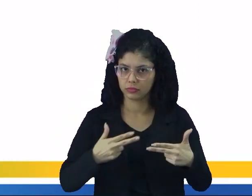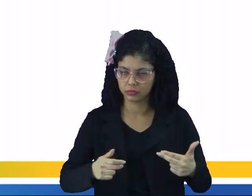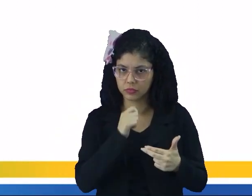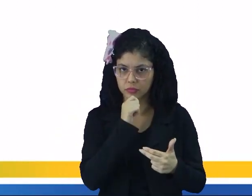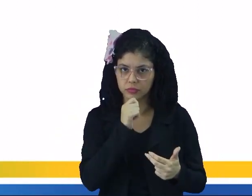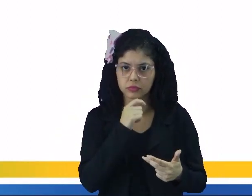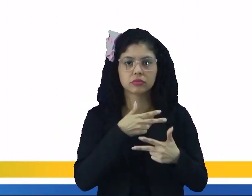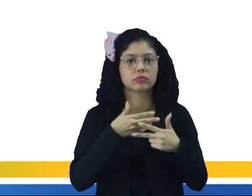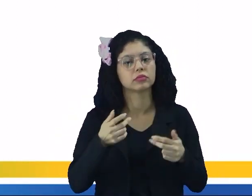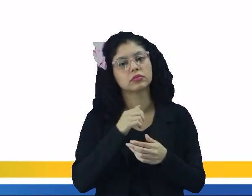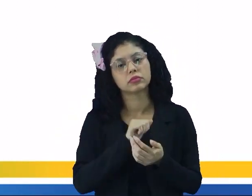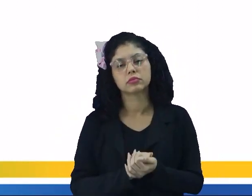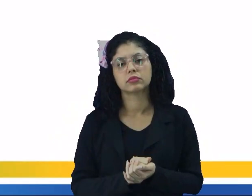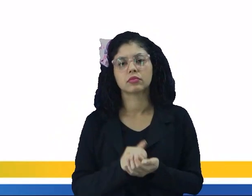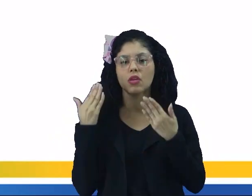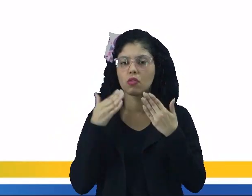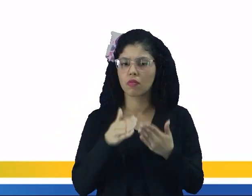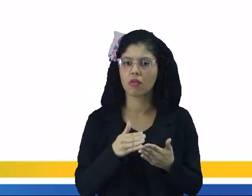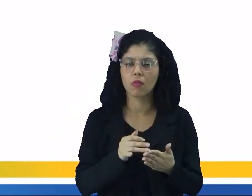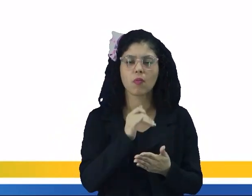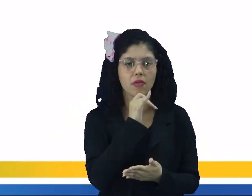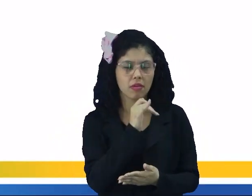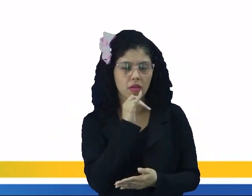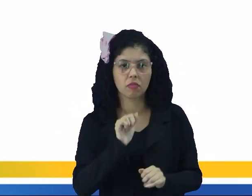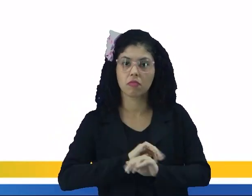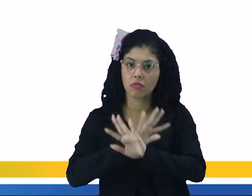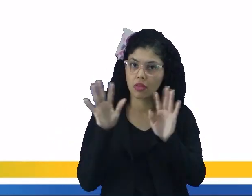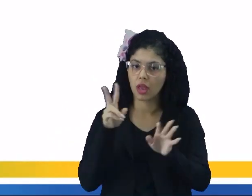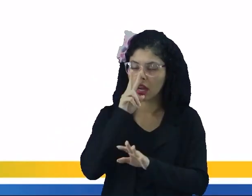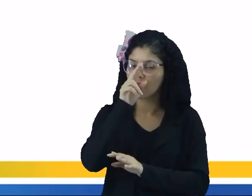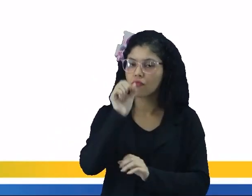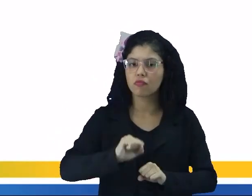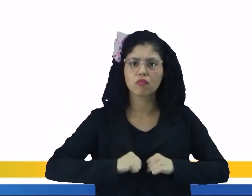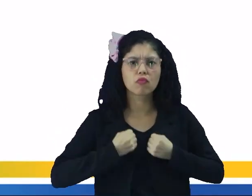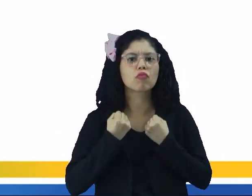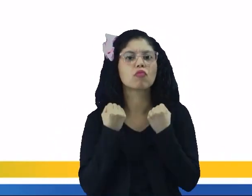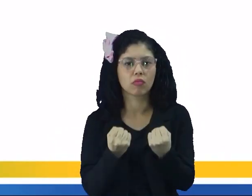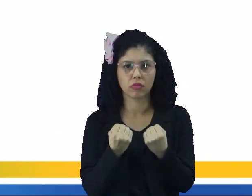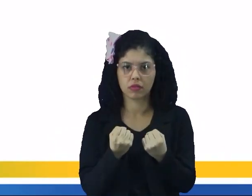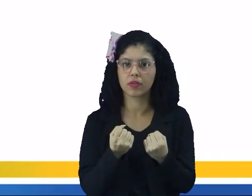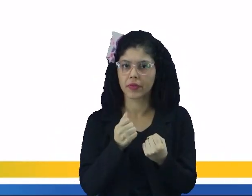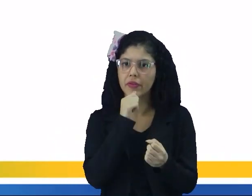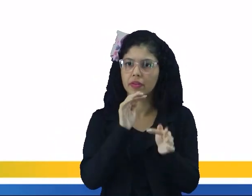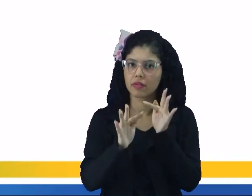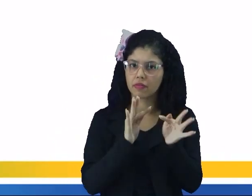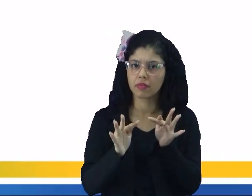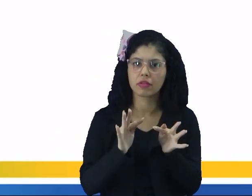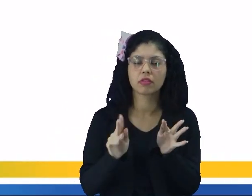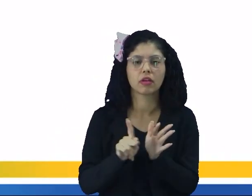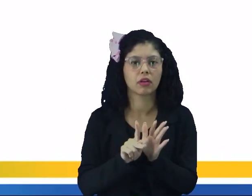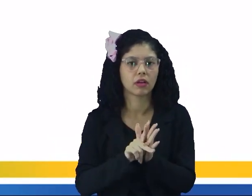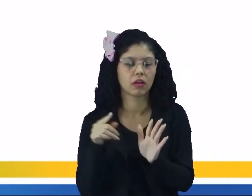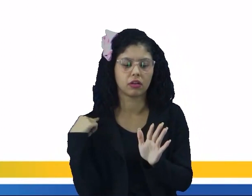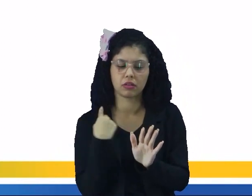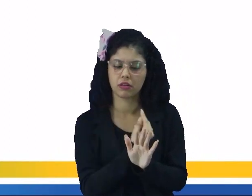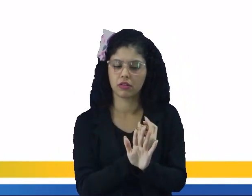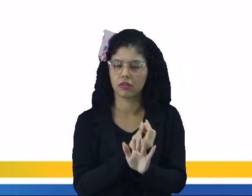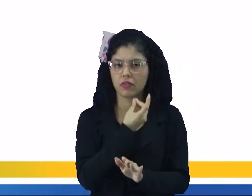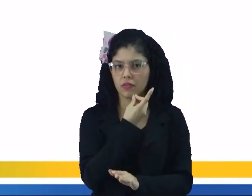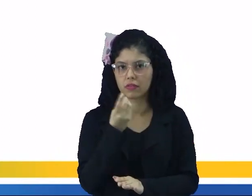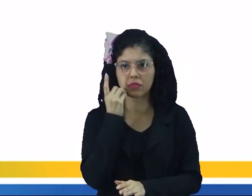objetos, é um exemplo bem claro de como a força está presente, como a dinâmica, né, o ramo da física está presente no nosso dia a